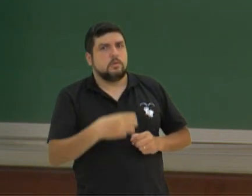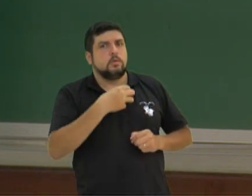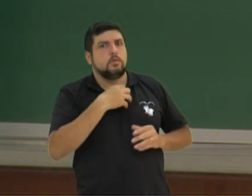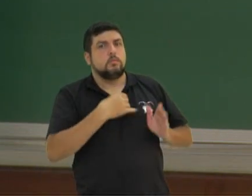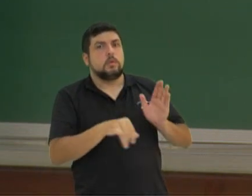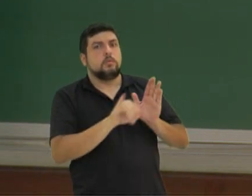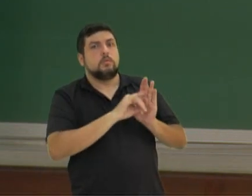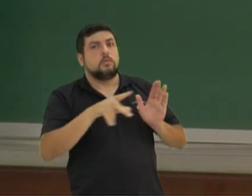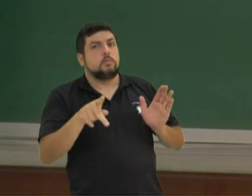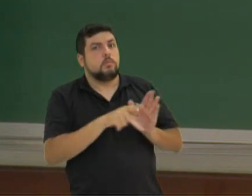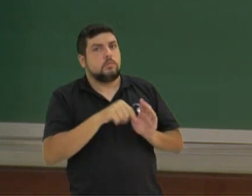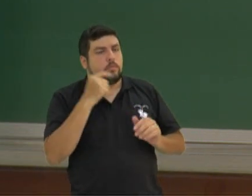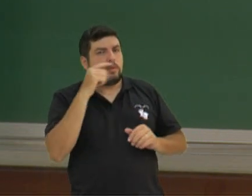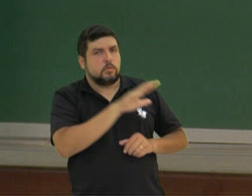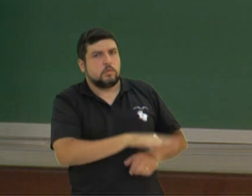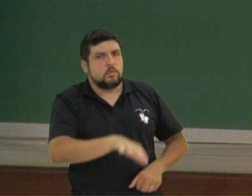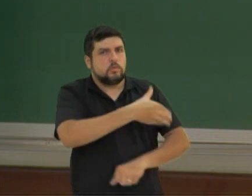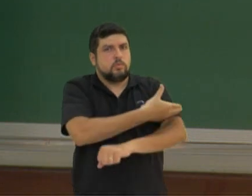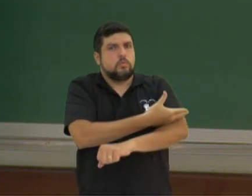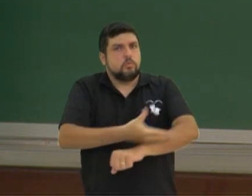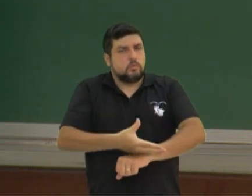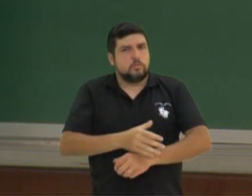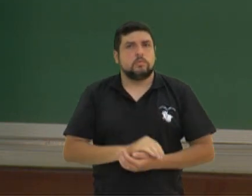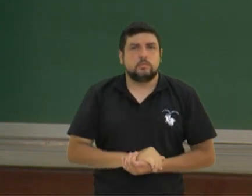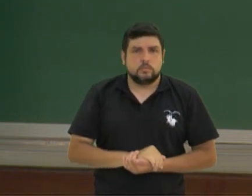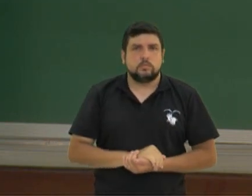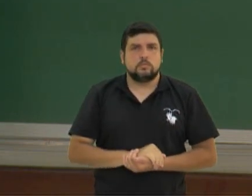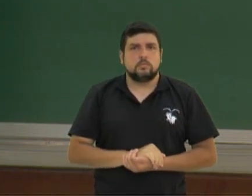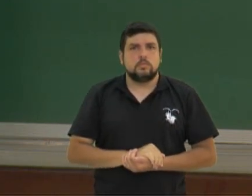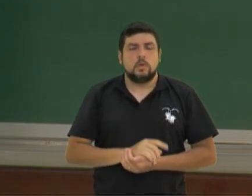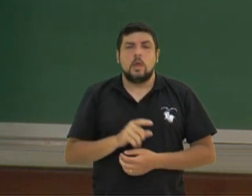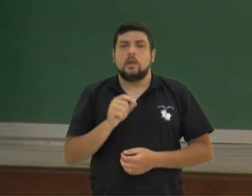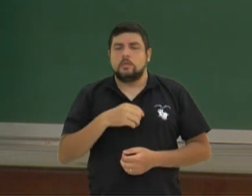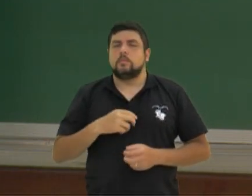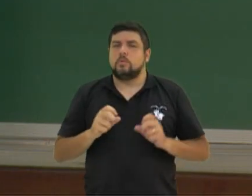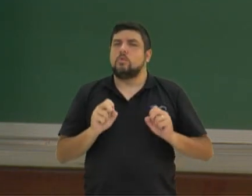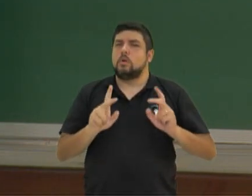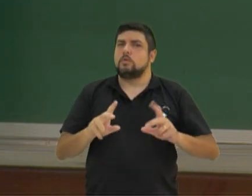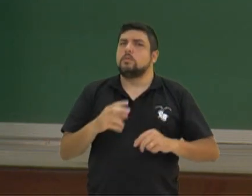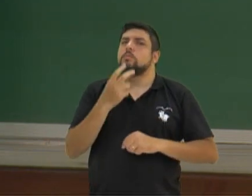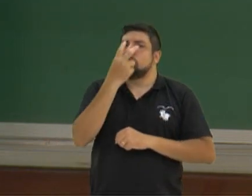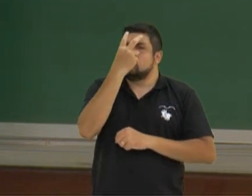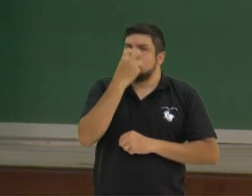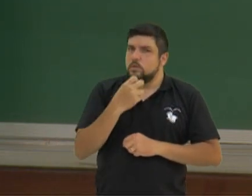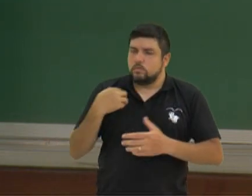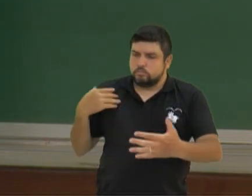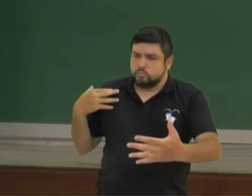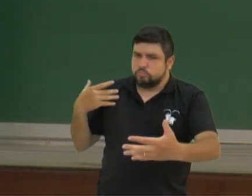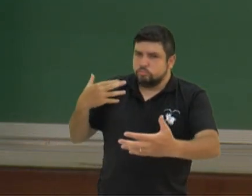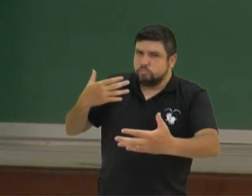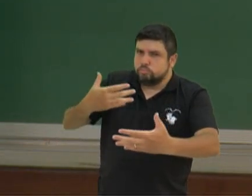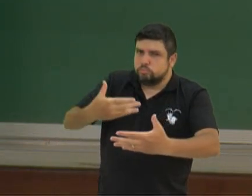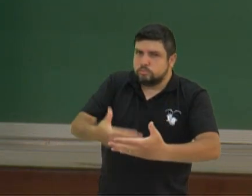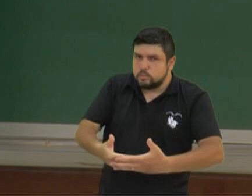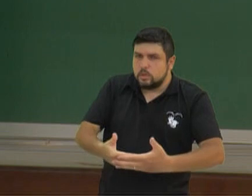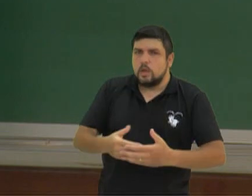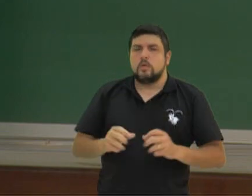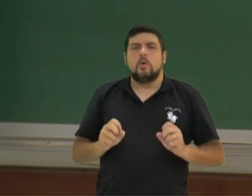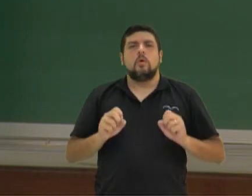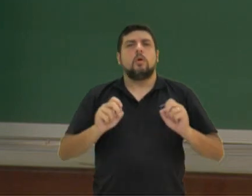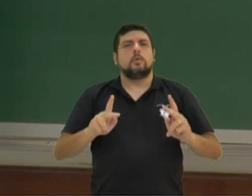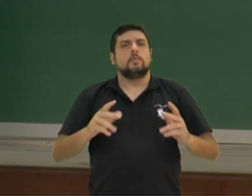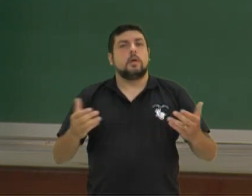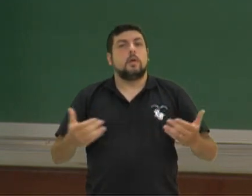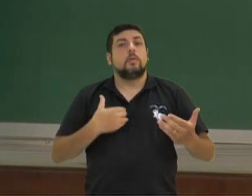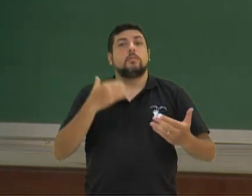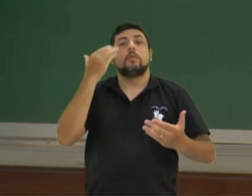vivendo seus hábitos culturais. Então, a gente já viu que a gente estudou tudo e agora a gente vai ver então como é que